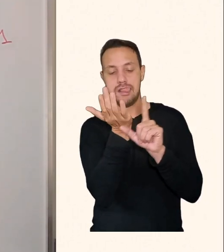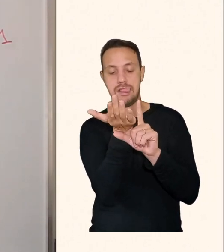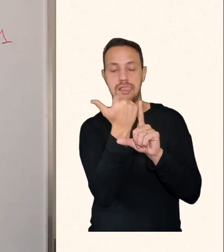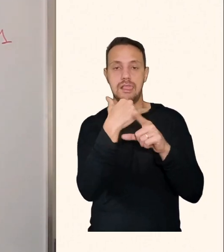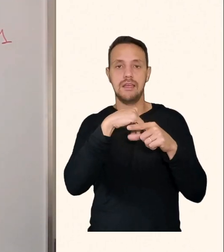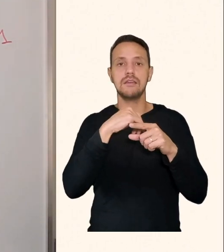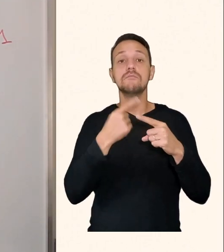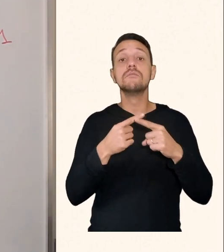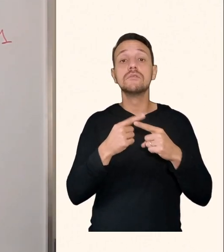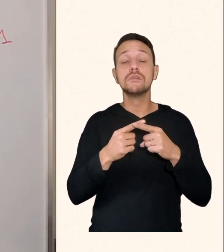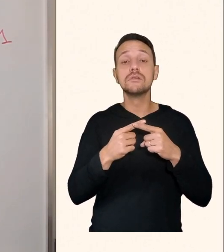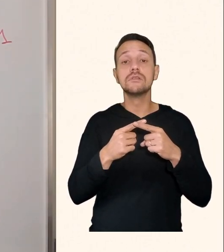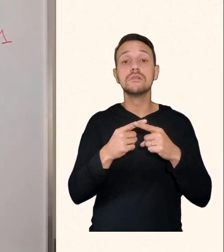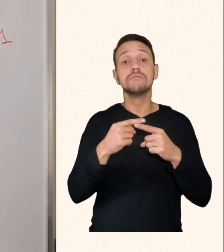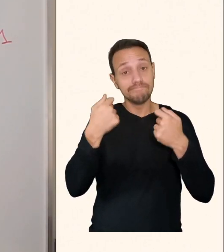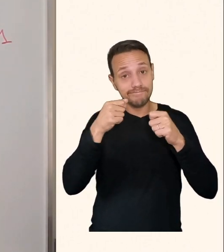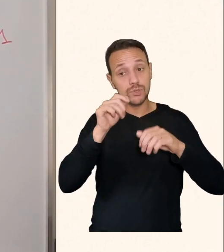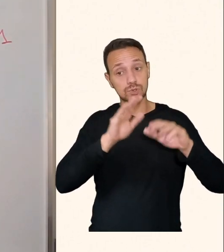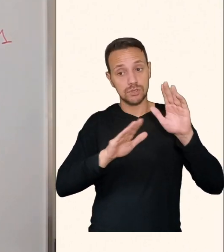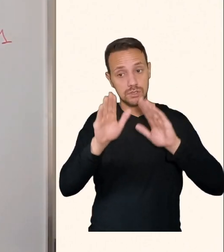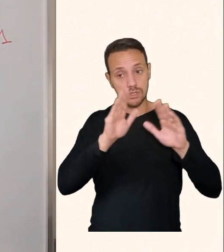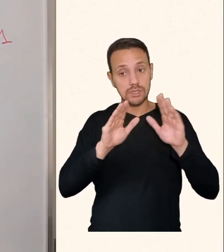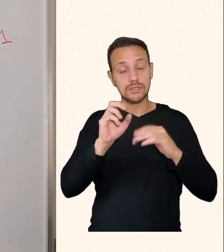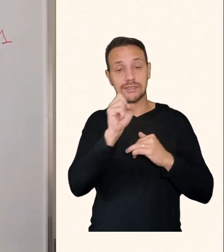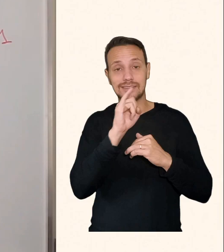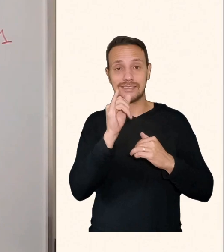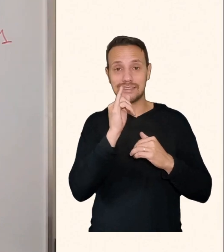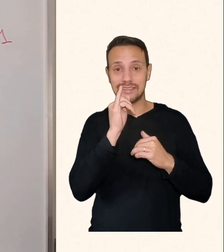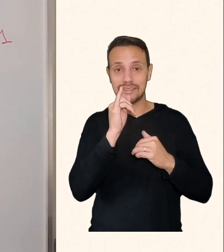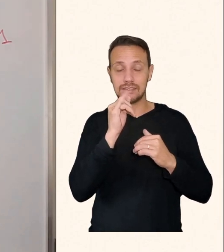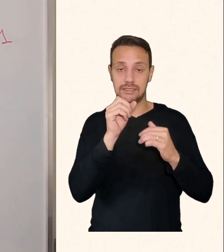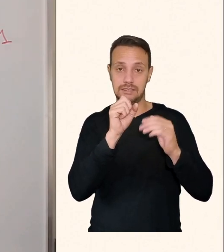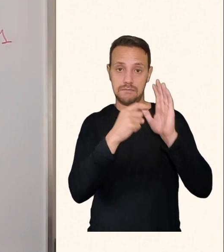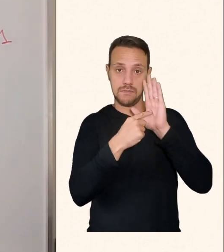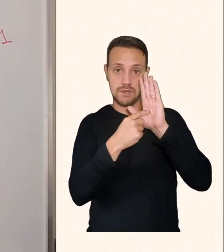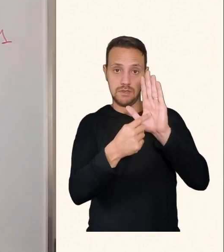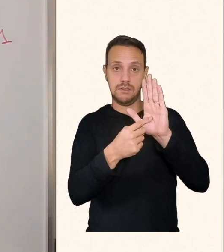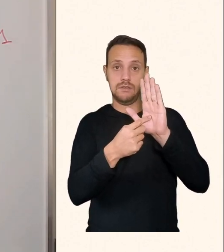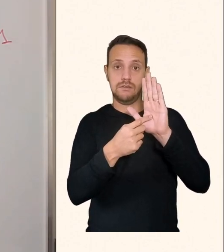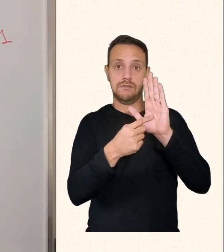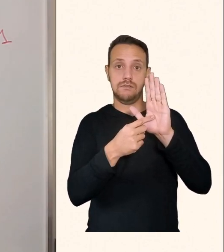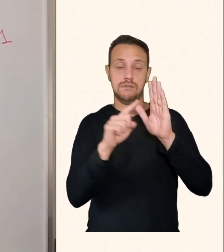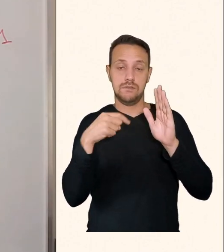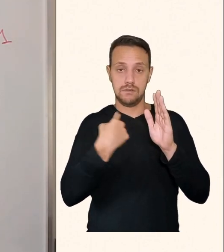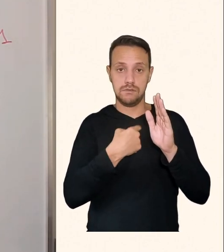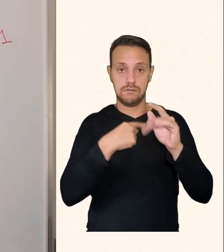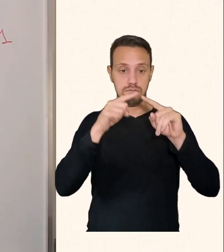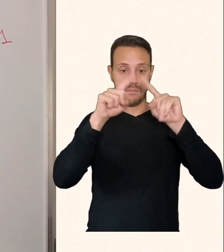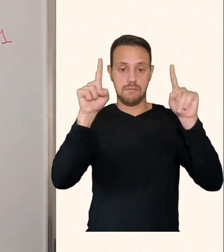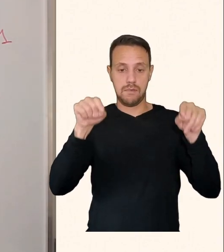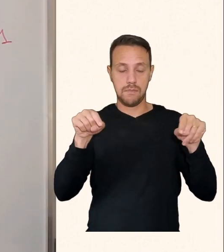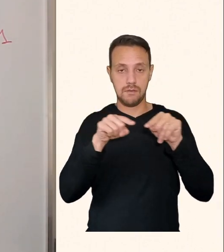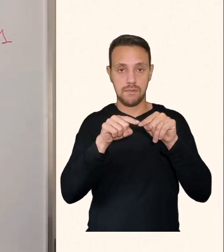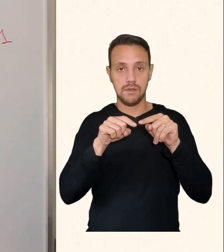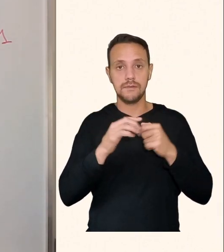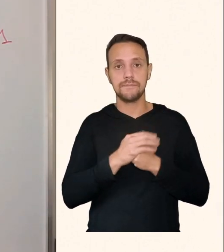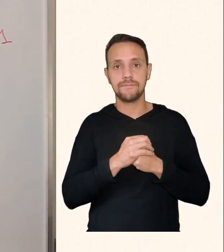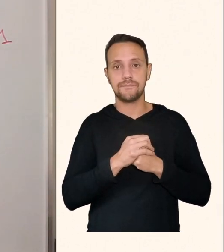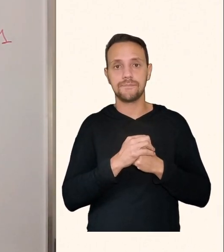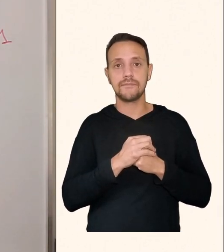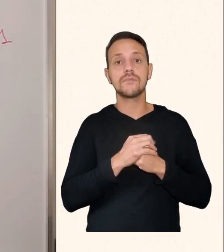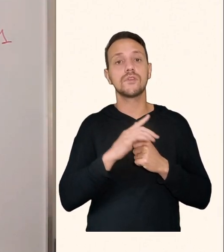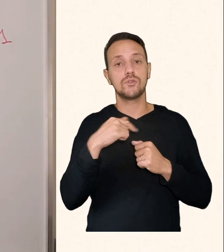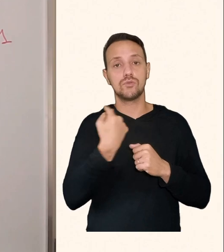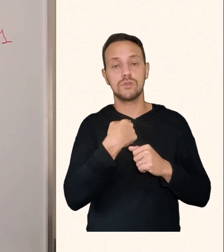for fazer a nossa representação na lousa dos nossos eixos, a gente toma cuidado